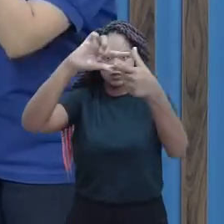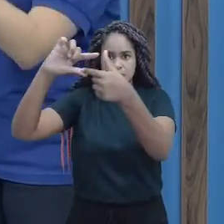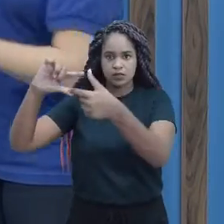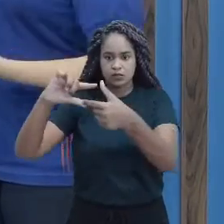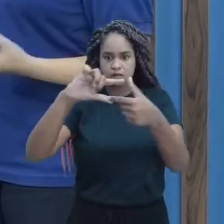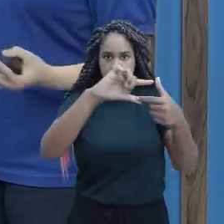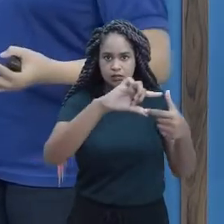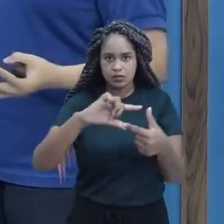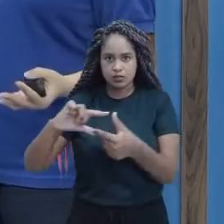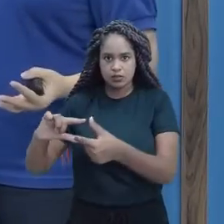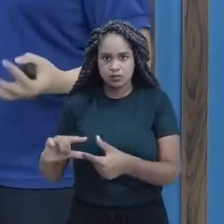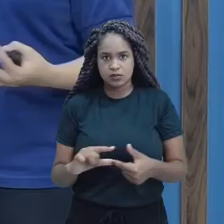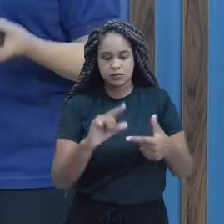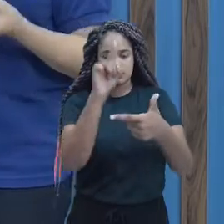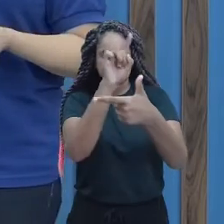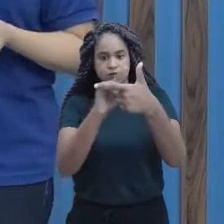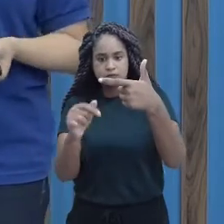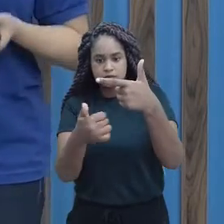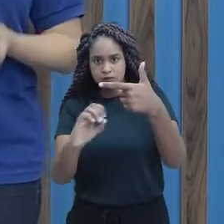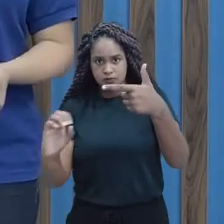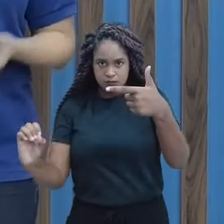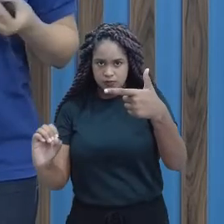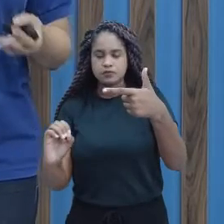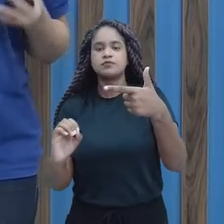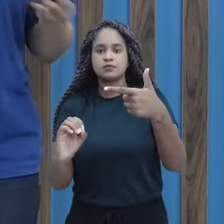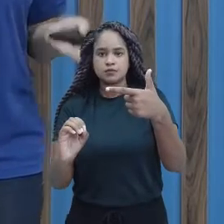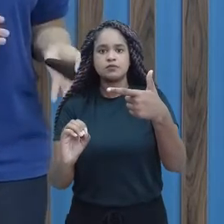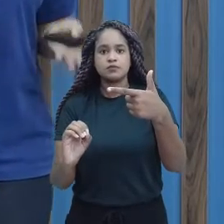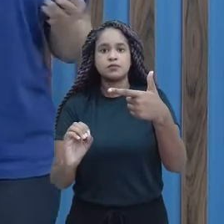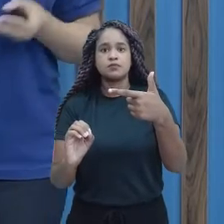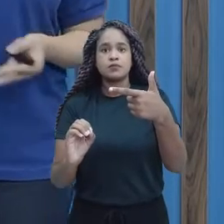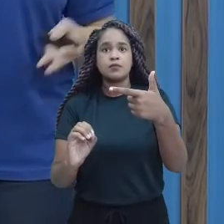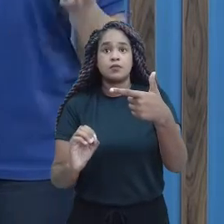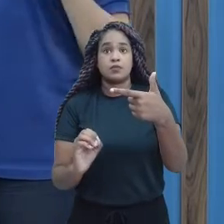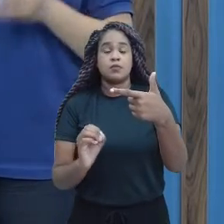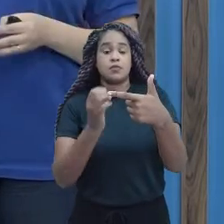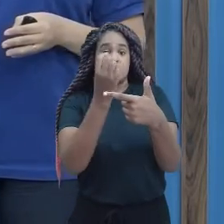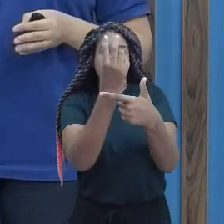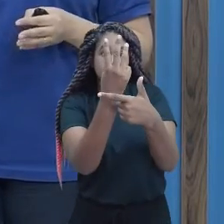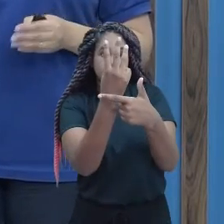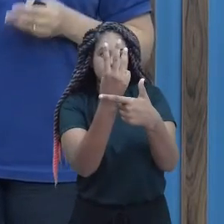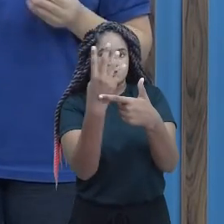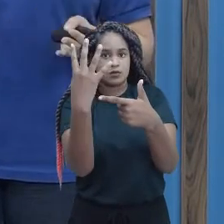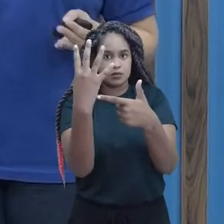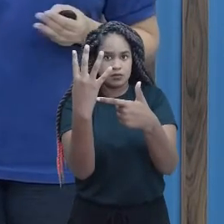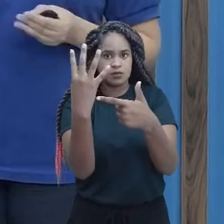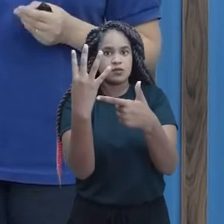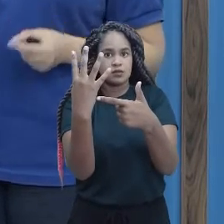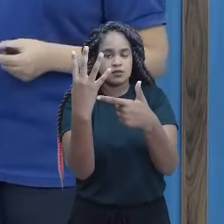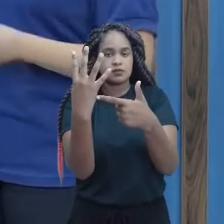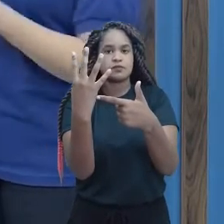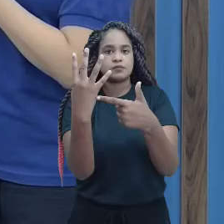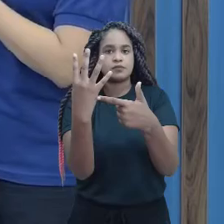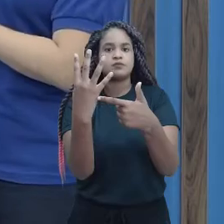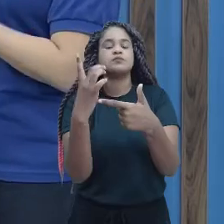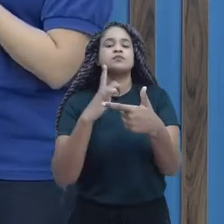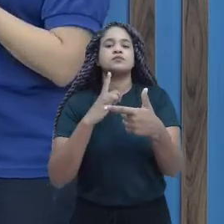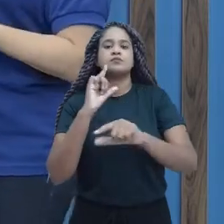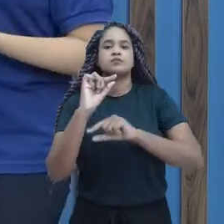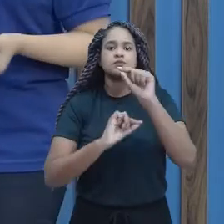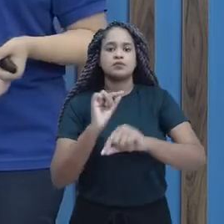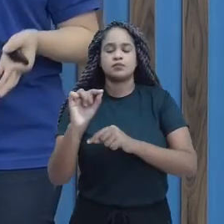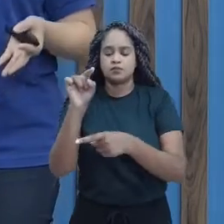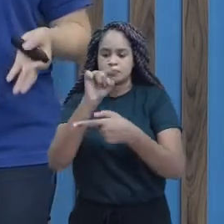dividido em 100 quadradinhos, e aí a gente pegou 34 desses quadrados. Daí a gente vai ter a fração